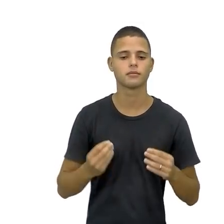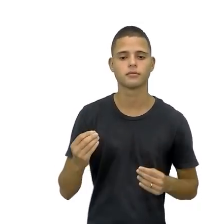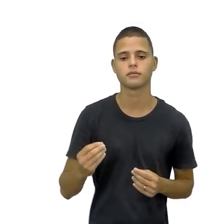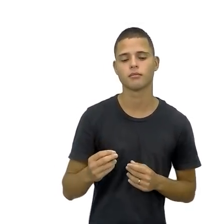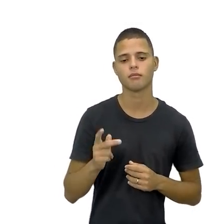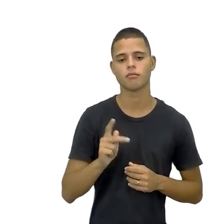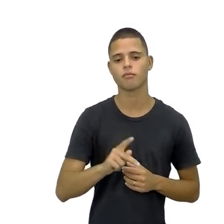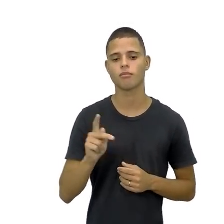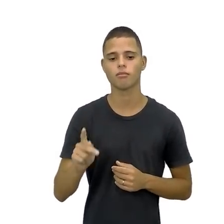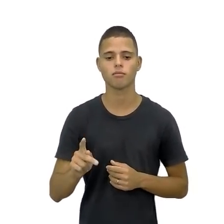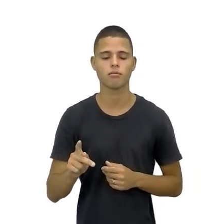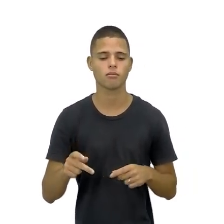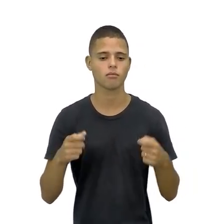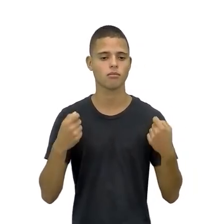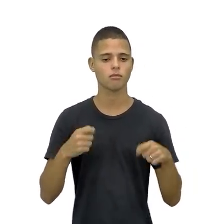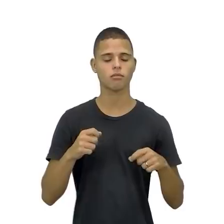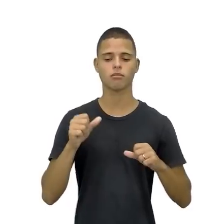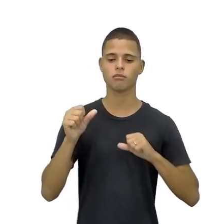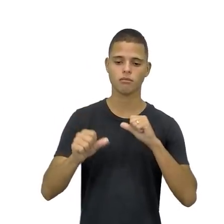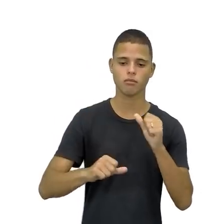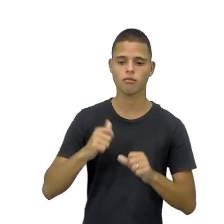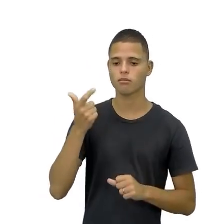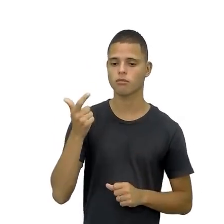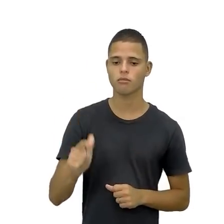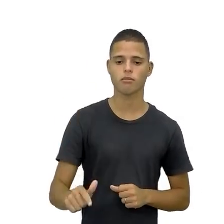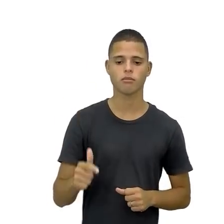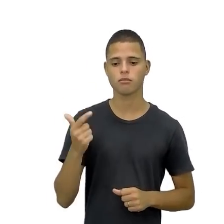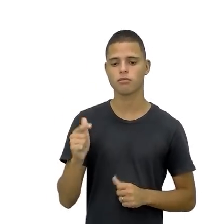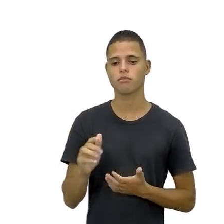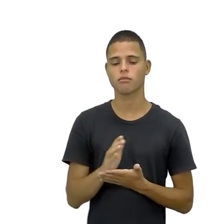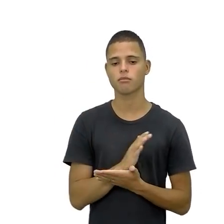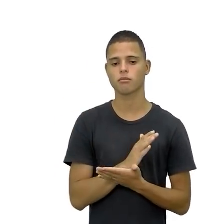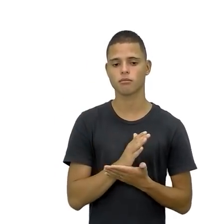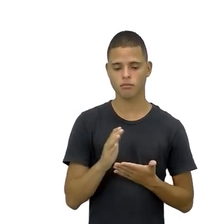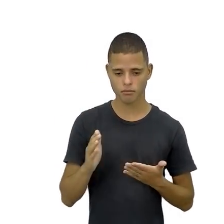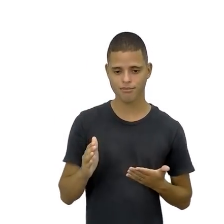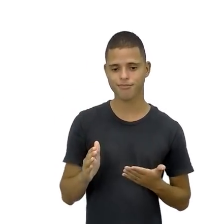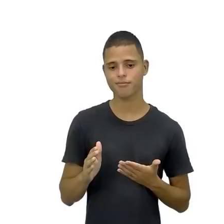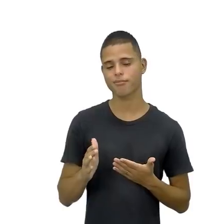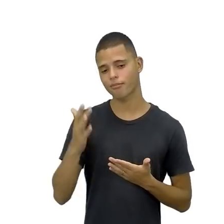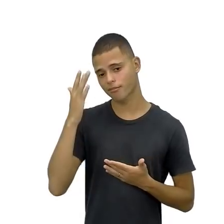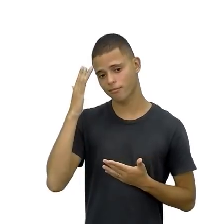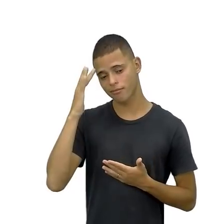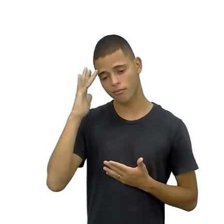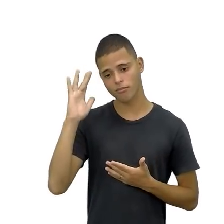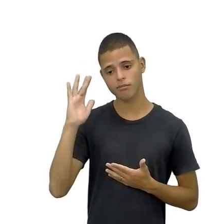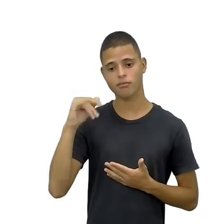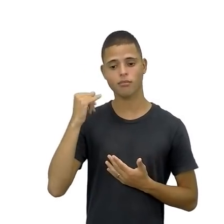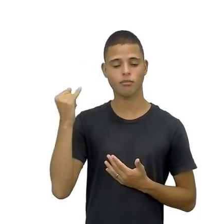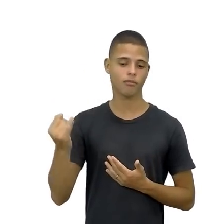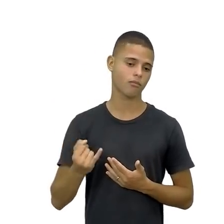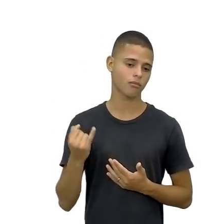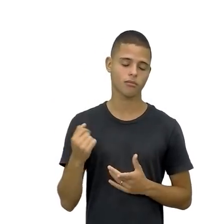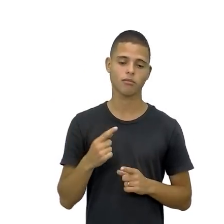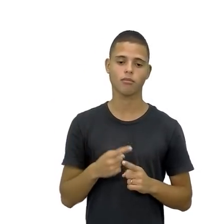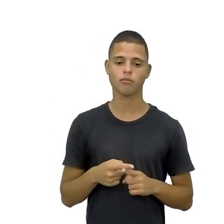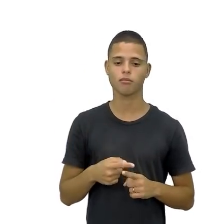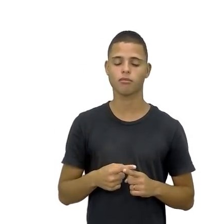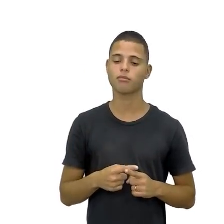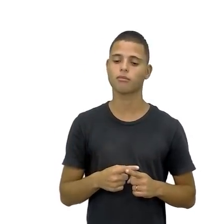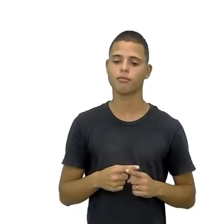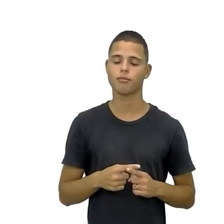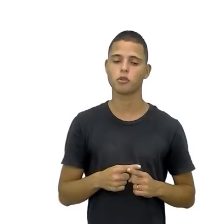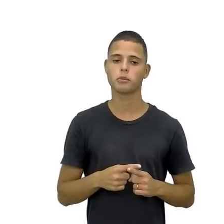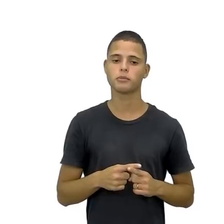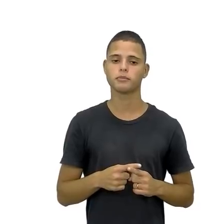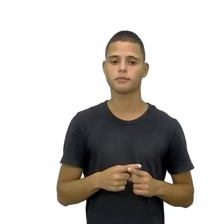que, né, recriar a sua forma de lecionar. Eu achei isso muito importante. Por quê?